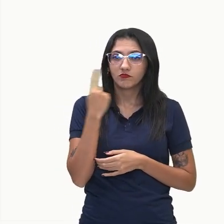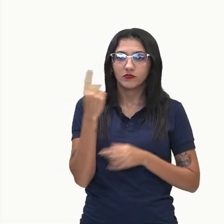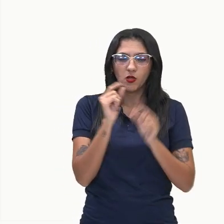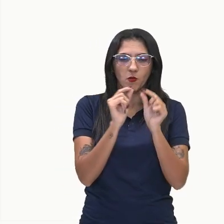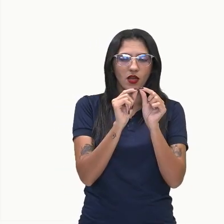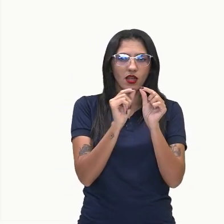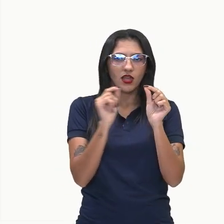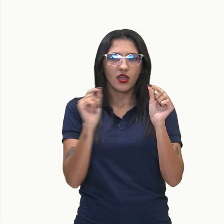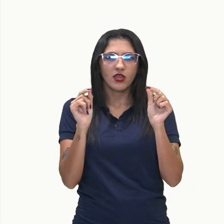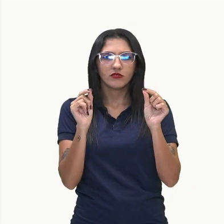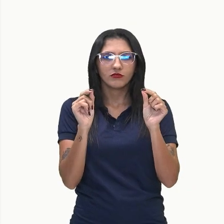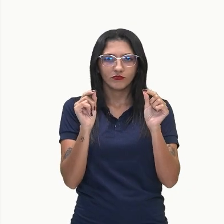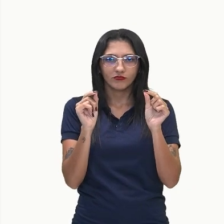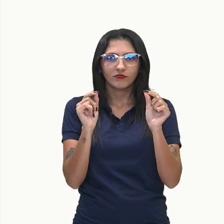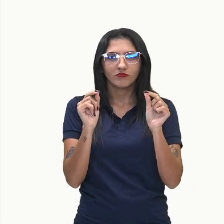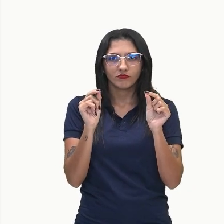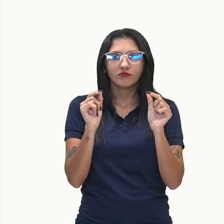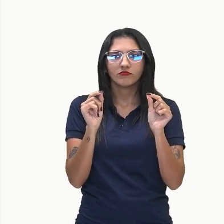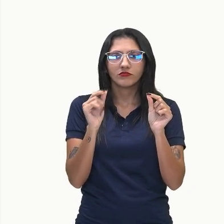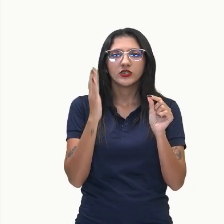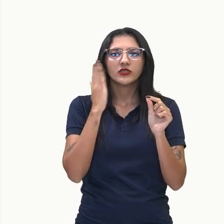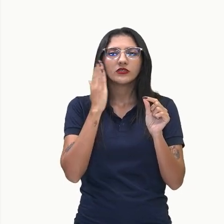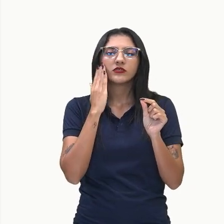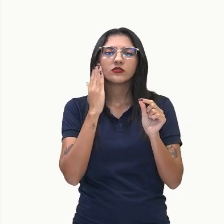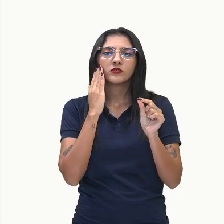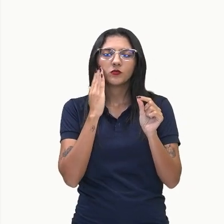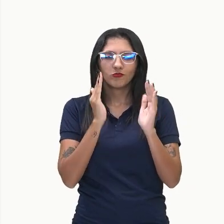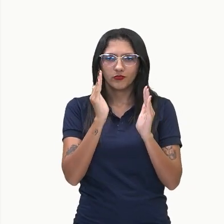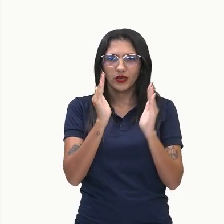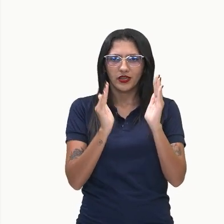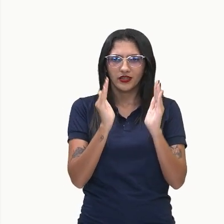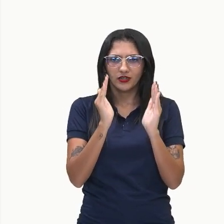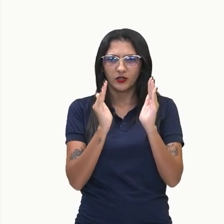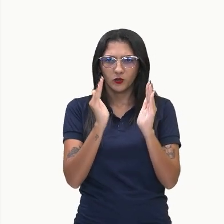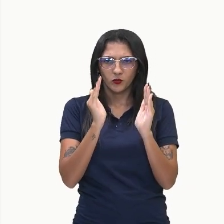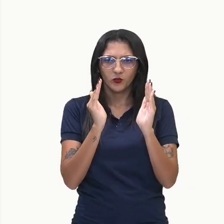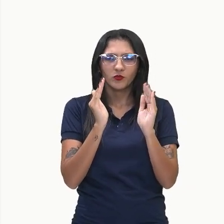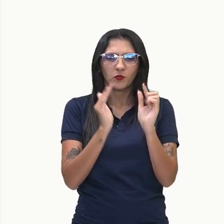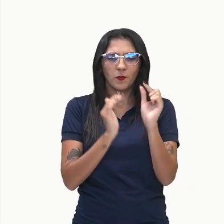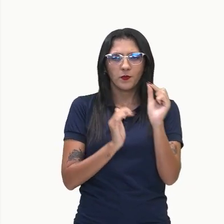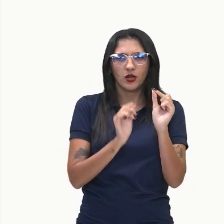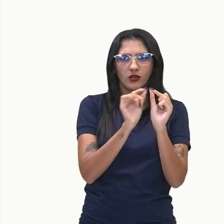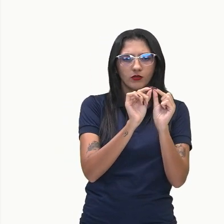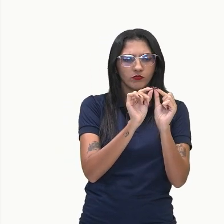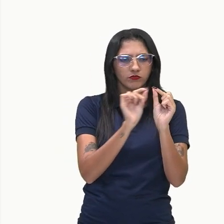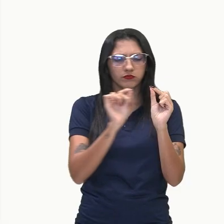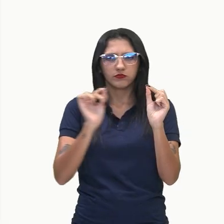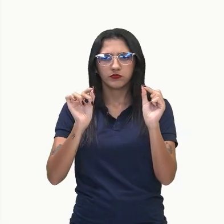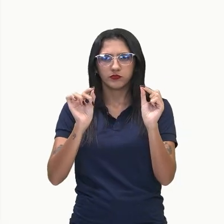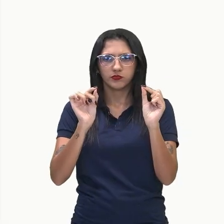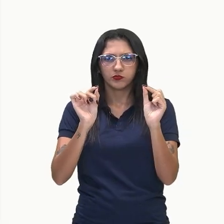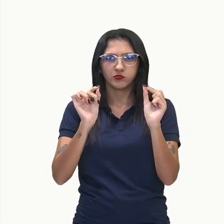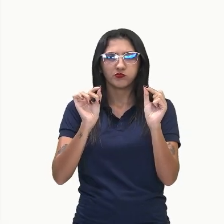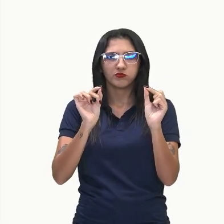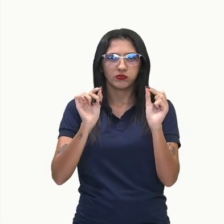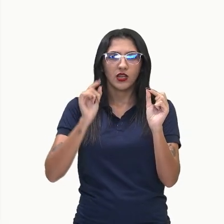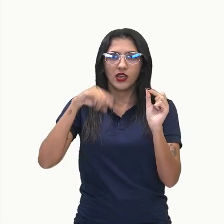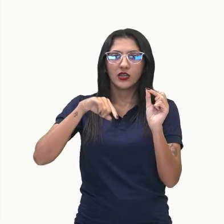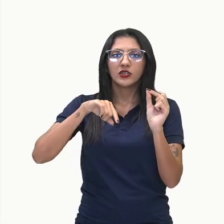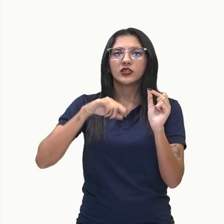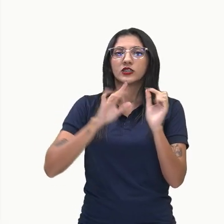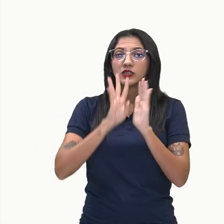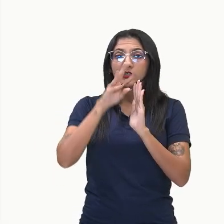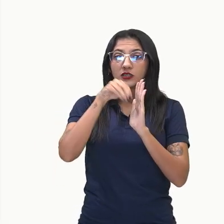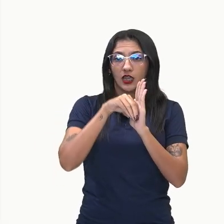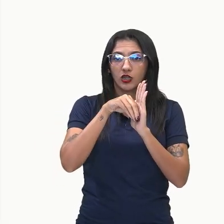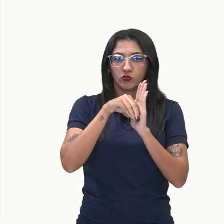cujas extremidades, ou seja, os pontos de início e fim desse segmento de reta, estão no